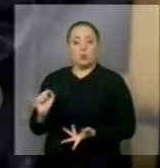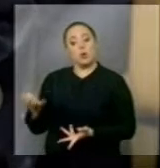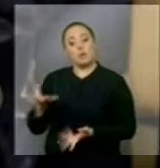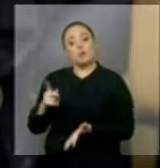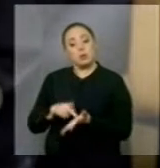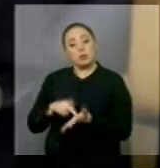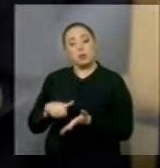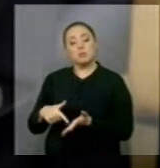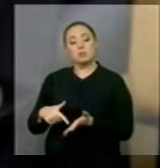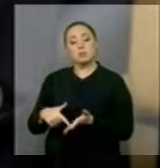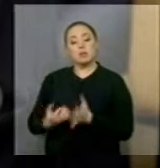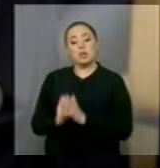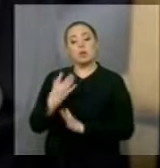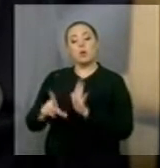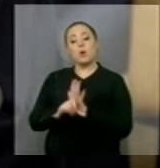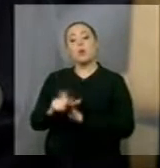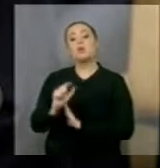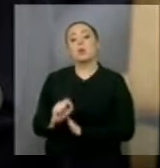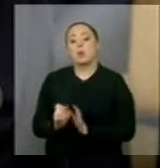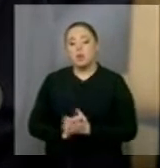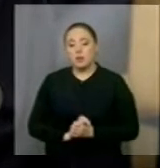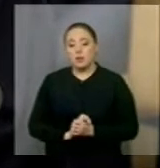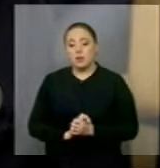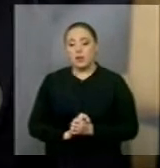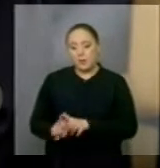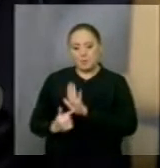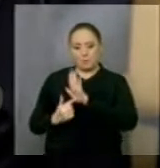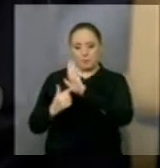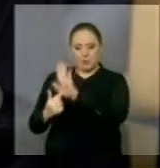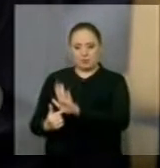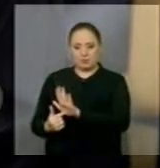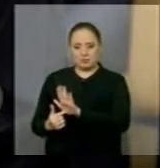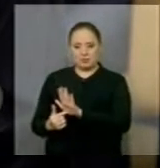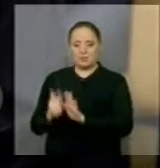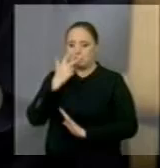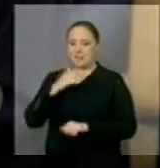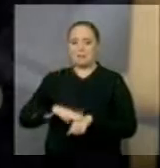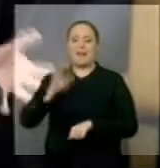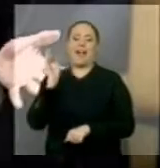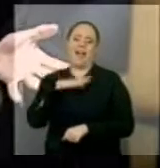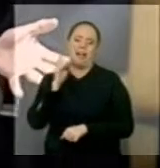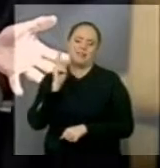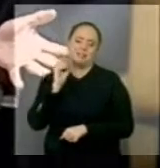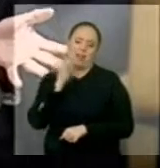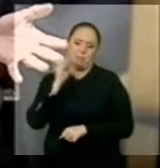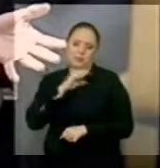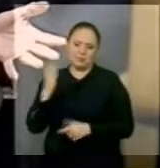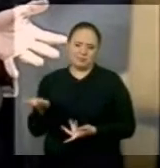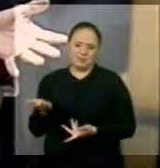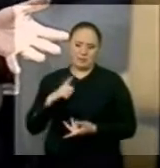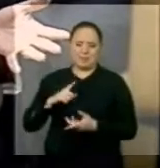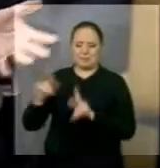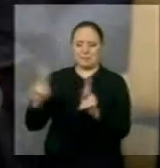verdade, o legislador, foi justamente imprimir a esse rito a celeridade necessária para trazer a paz